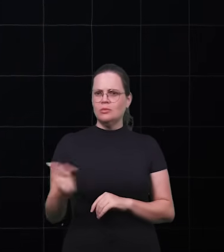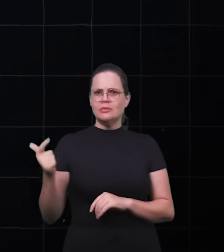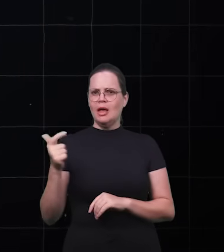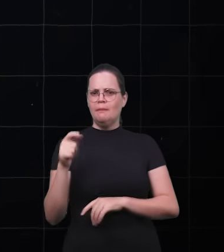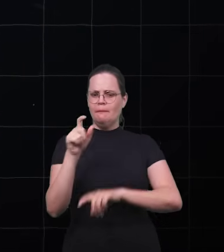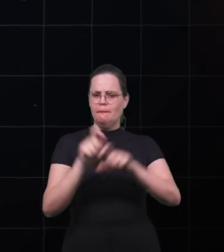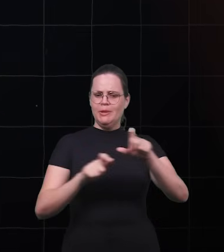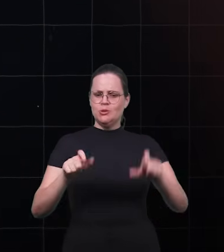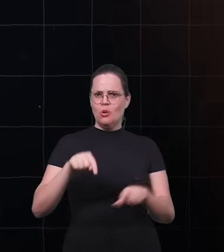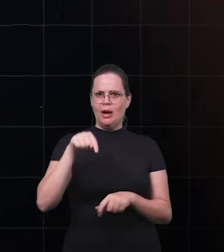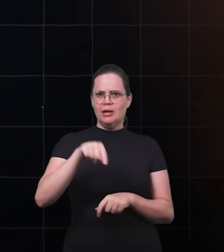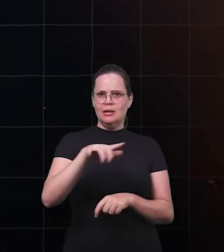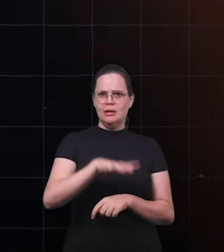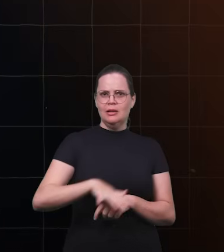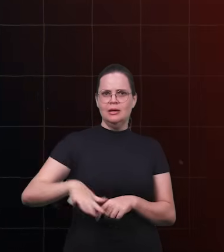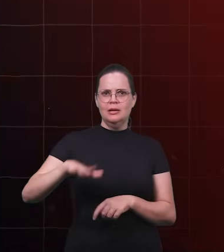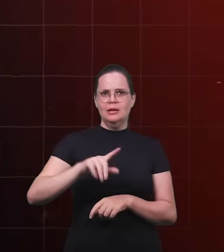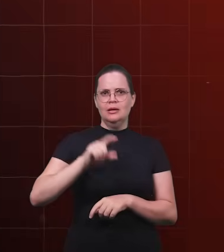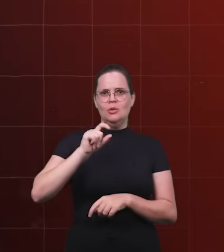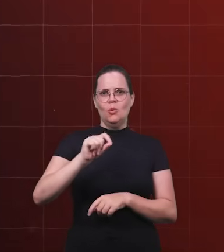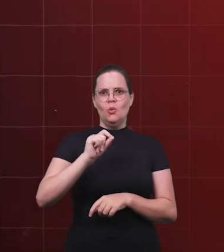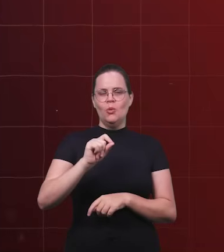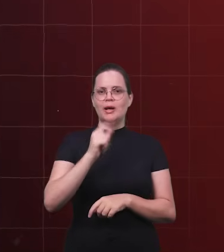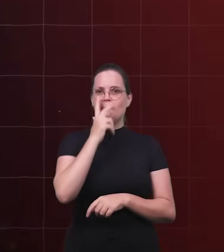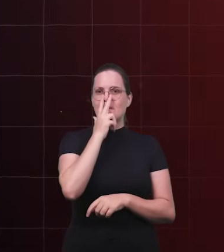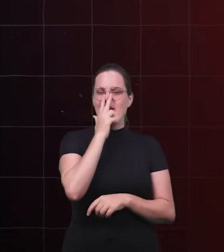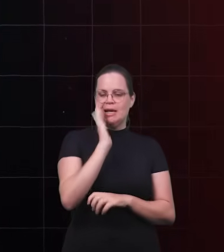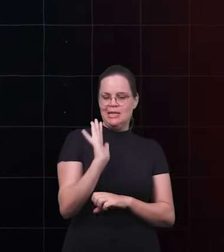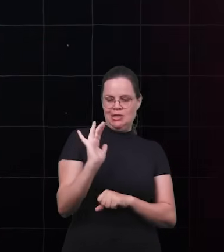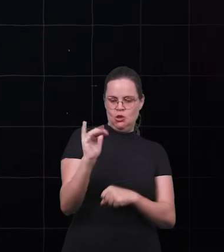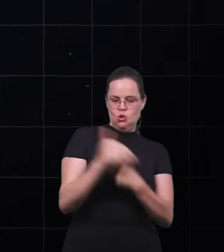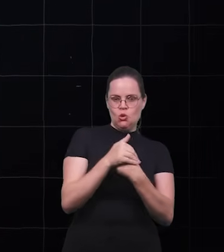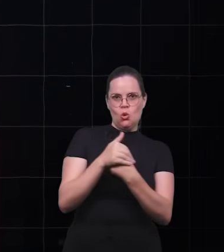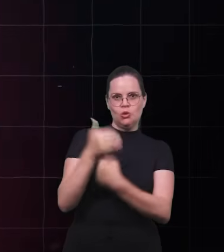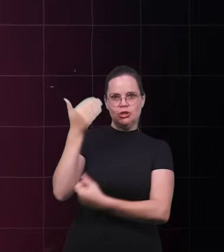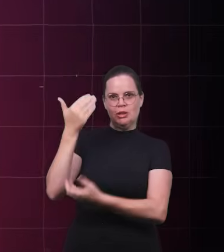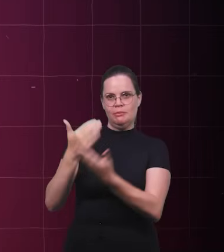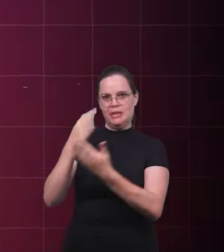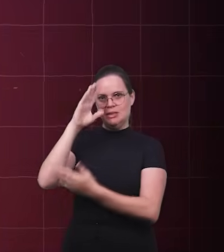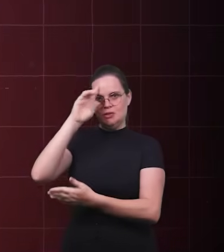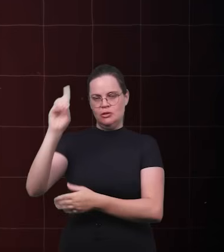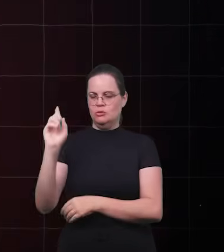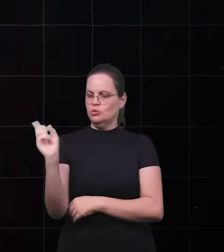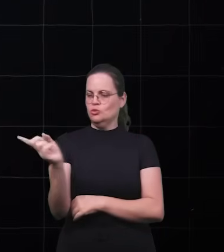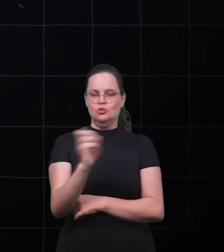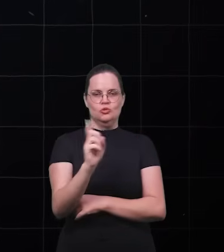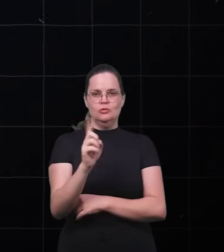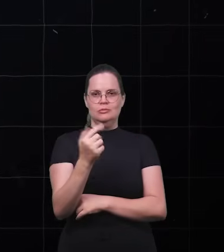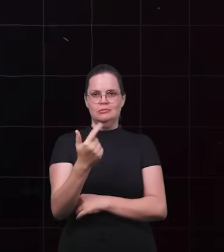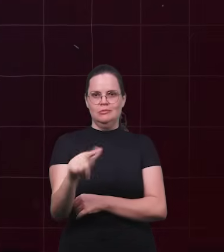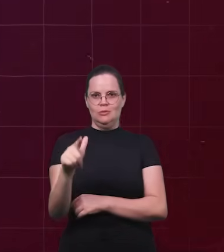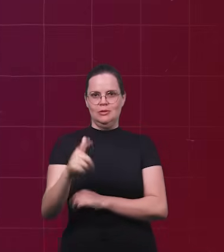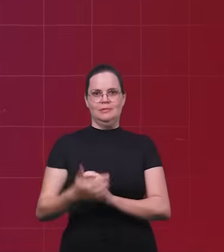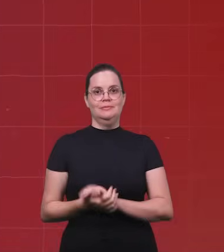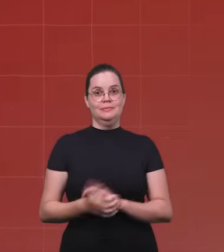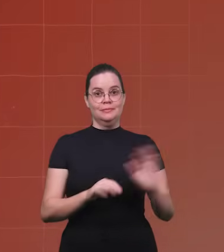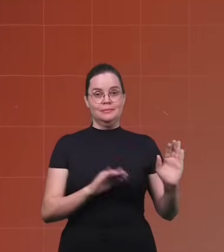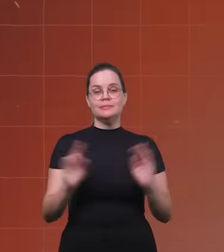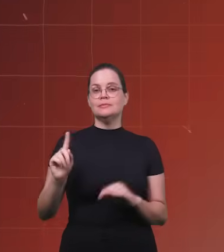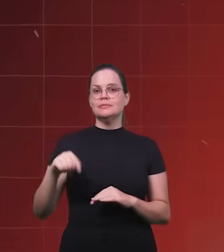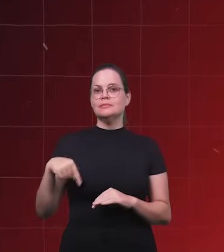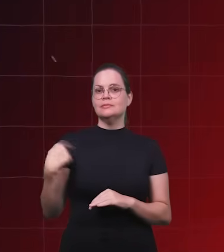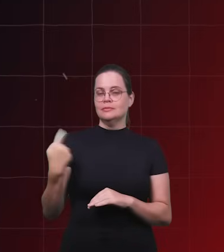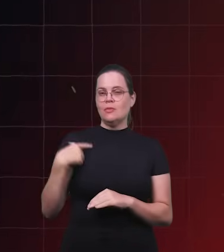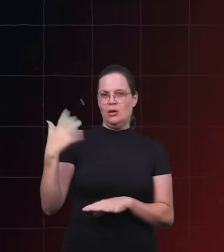alguma encoberta diante dele. Embora nós tenhamos uma limitação da realidade, de fato, da